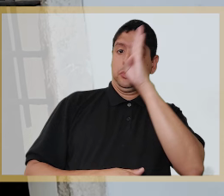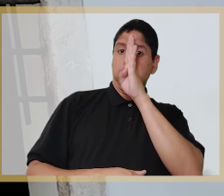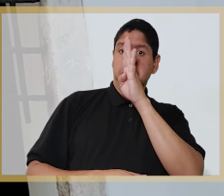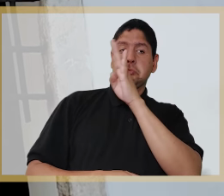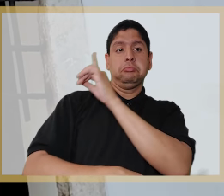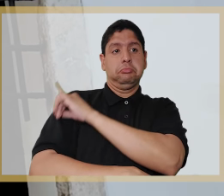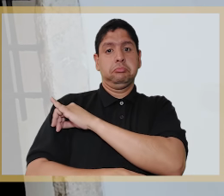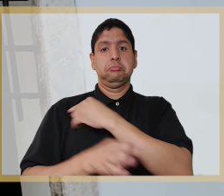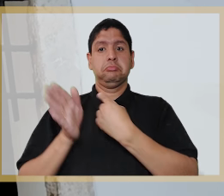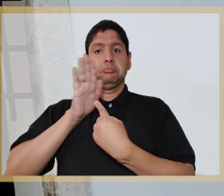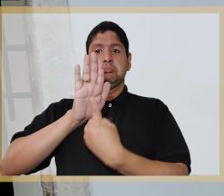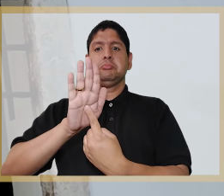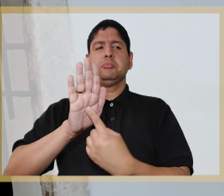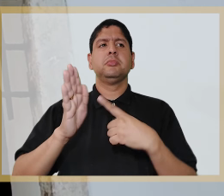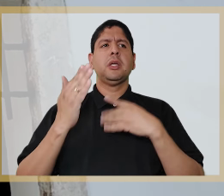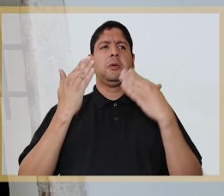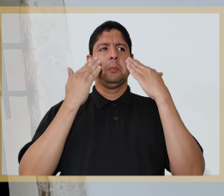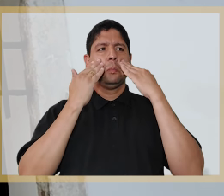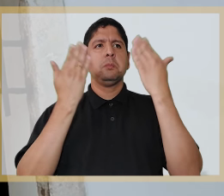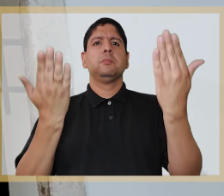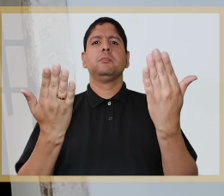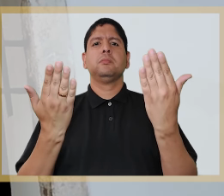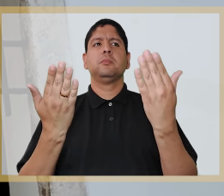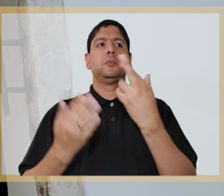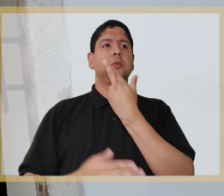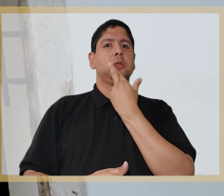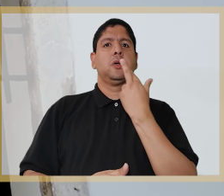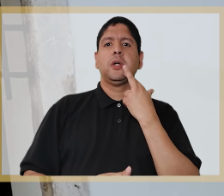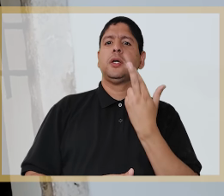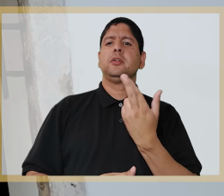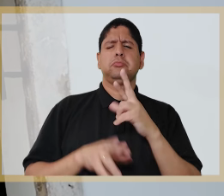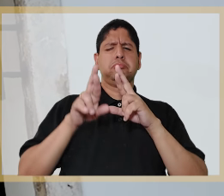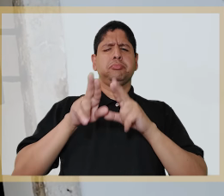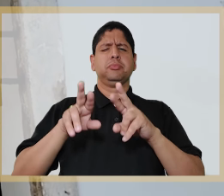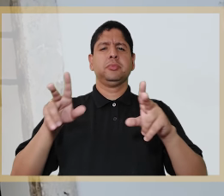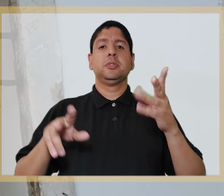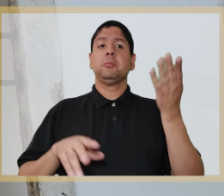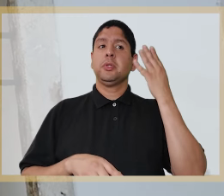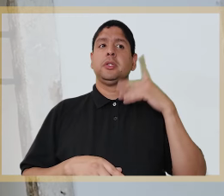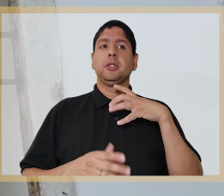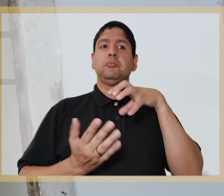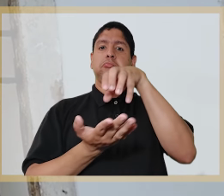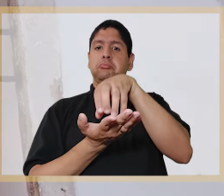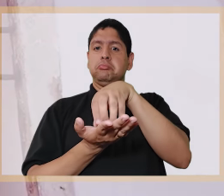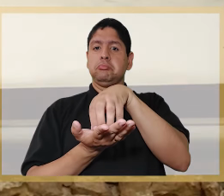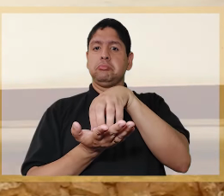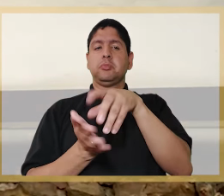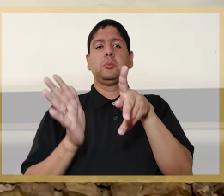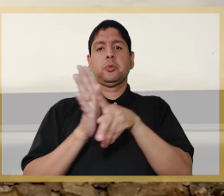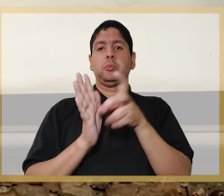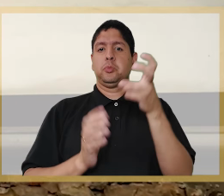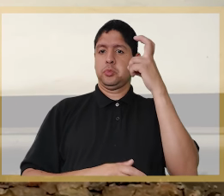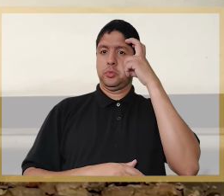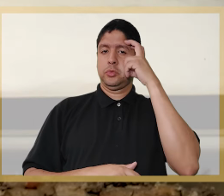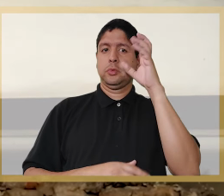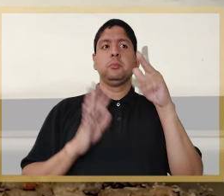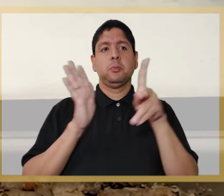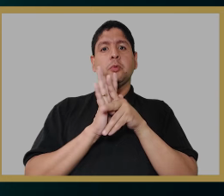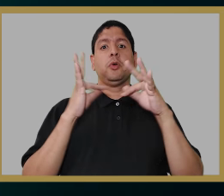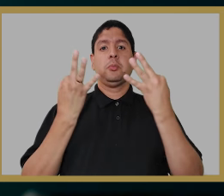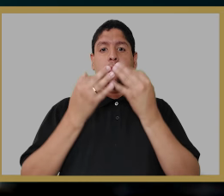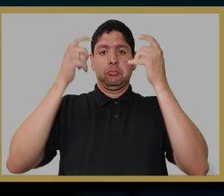aqui exposições, restaurantes, porque ele é um centro cultural, mas já foi escritório da família imperial. Dom João